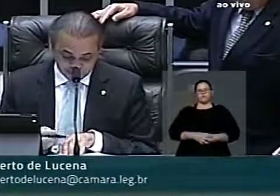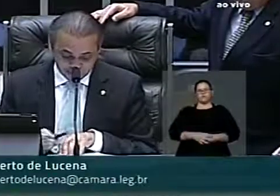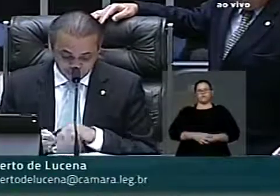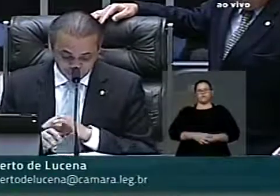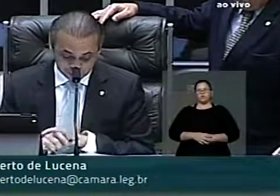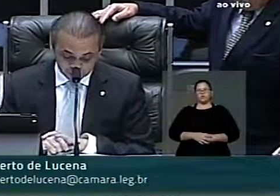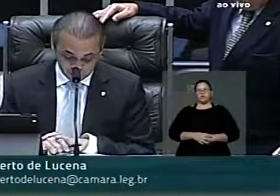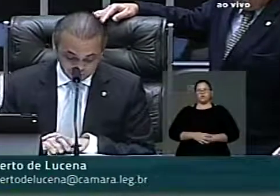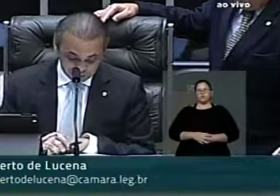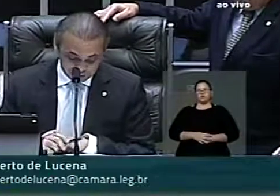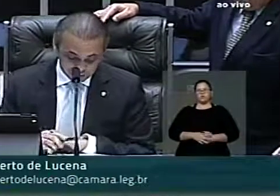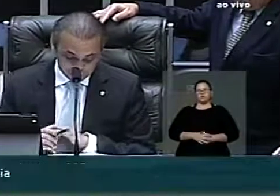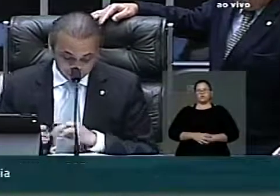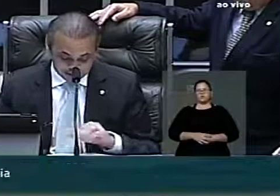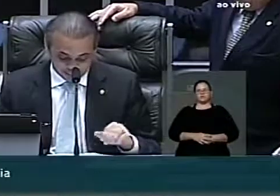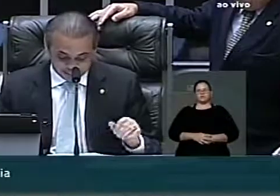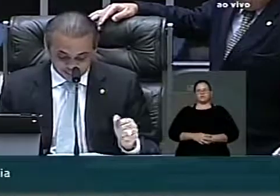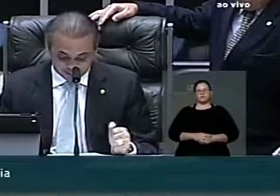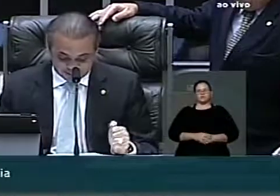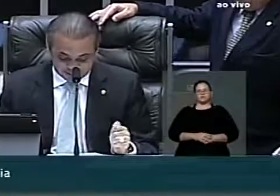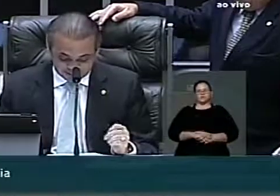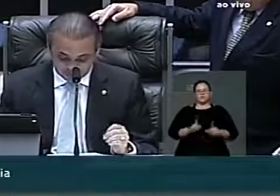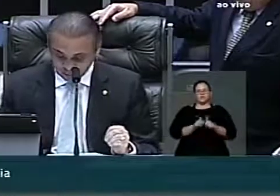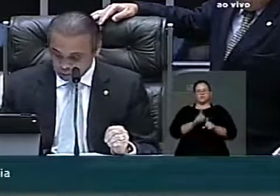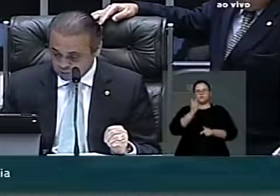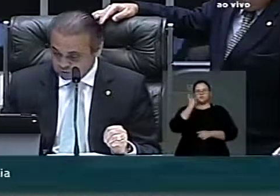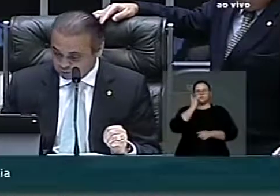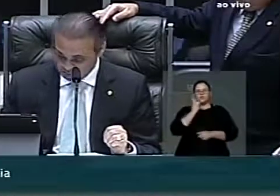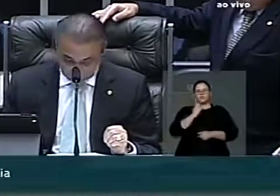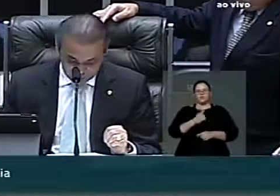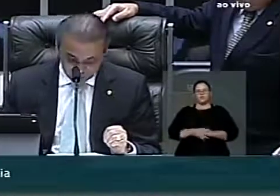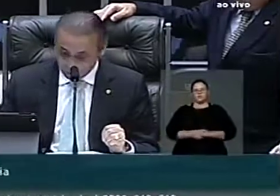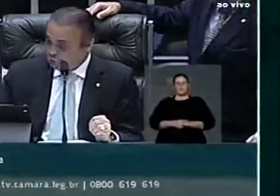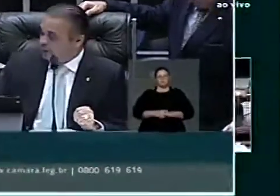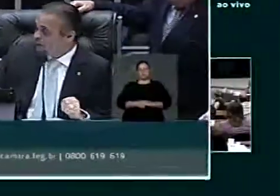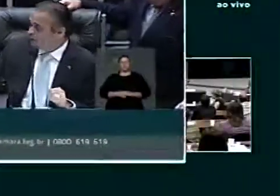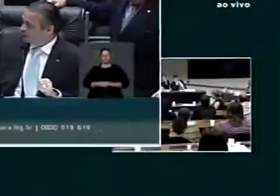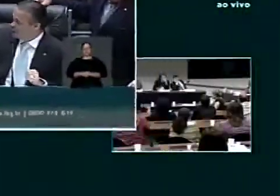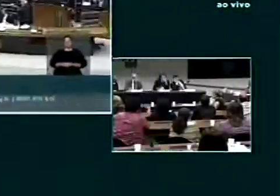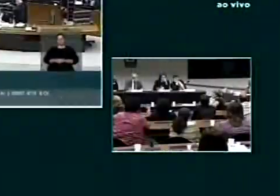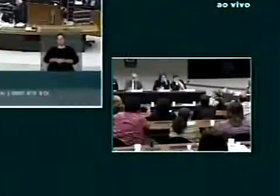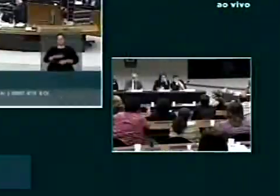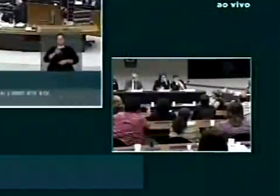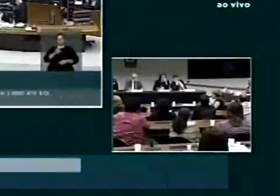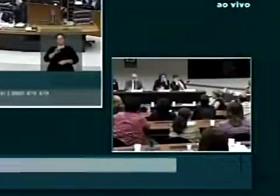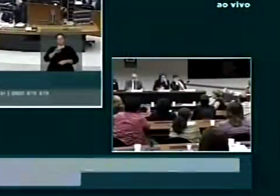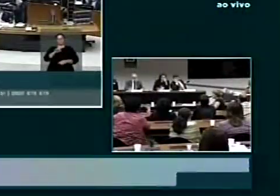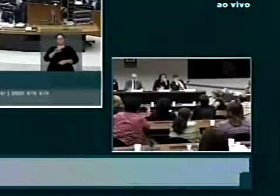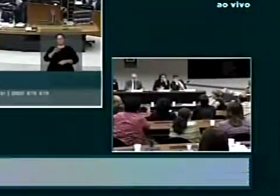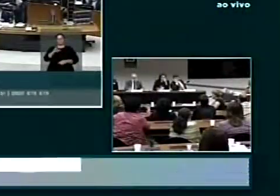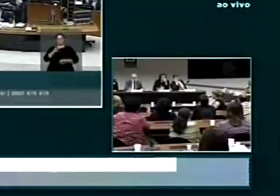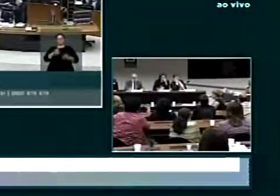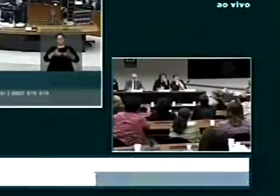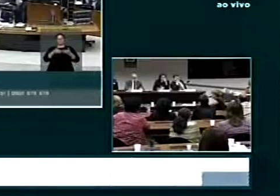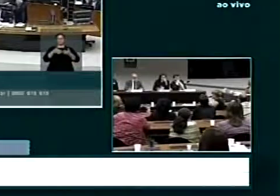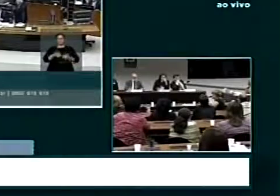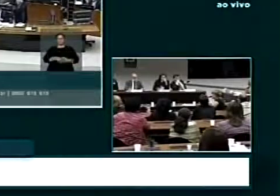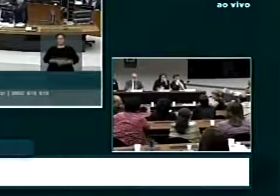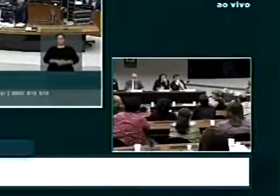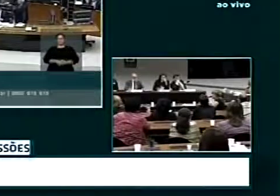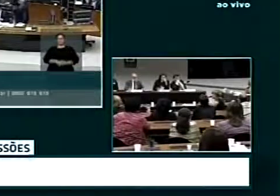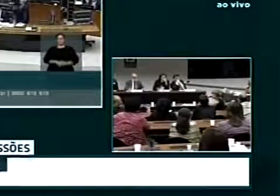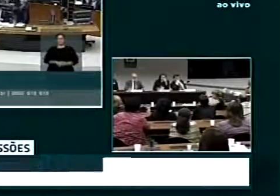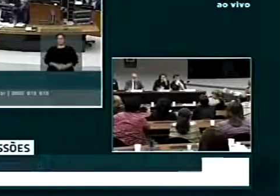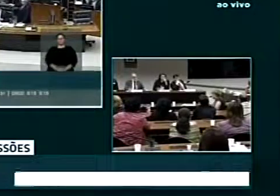Sul, em permuta com o deputado Francisco Escócio, ocupa agora a tribuna para o seu pronunciamento. Senhor